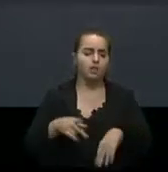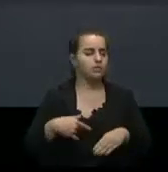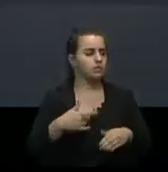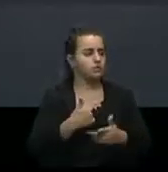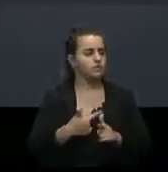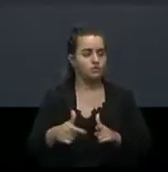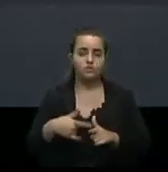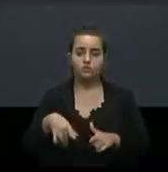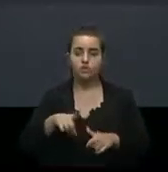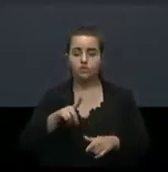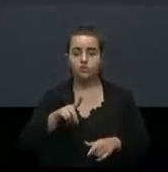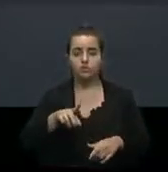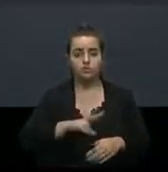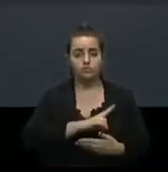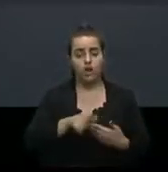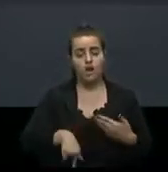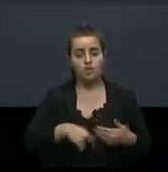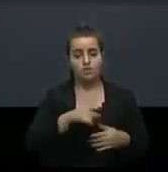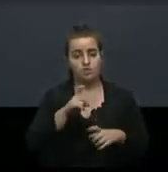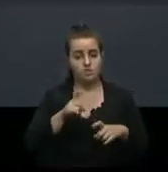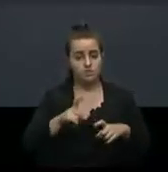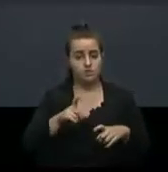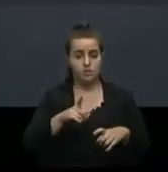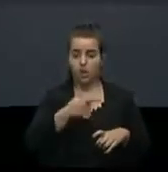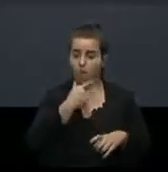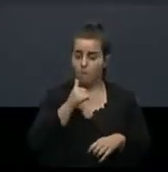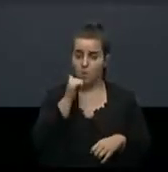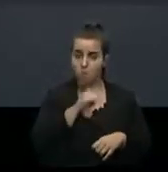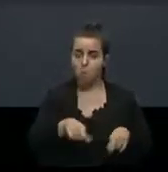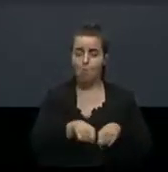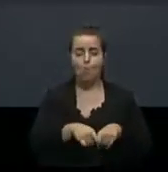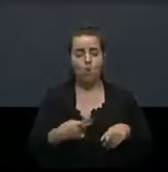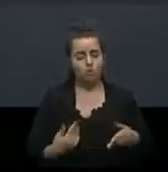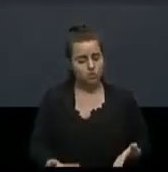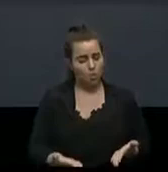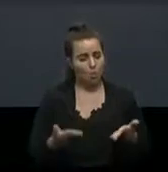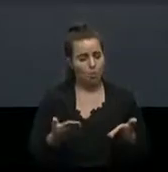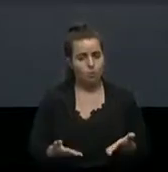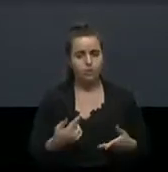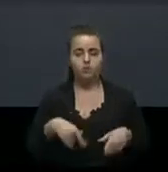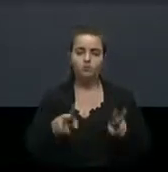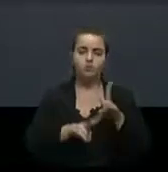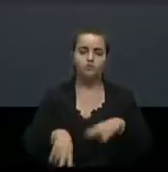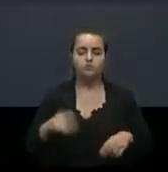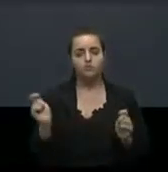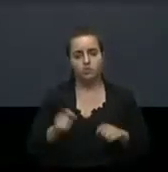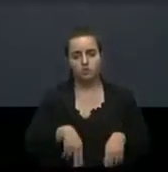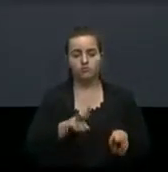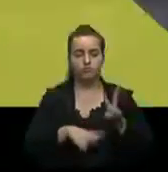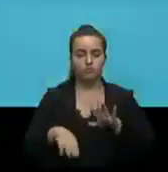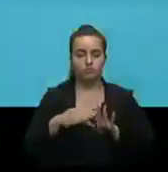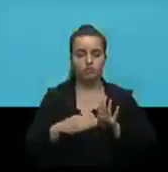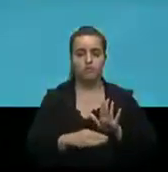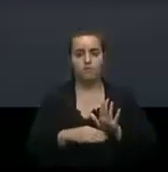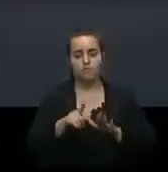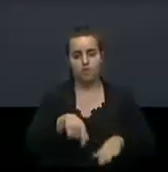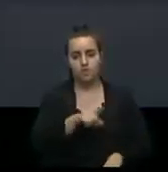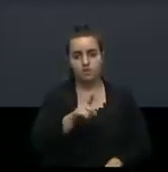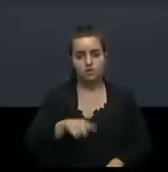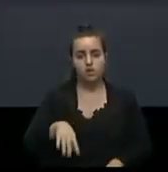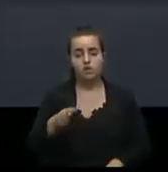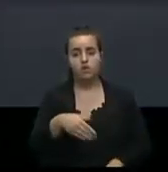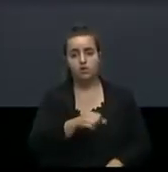distribuições das variáveis sexo e peso e sobre elas estimar as probabilidades consultando a tabela Z. Já